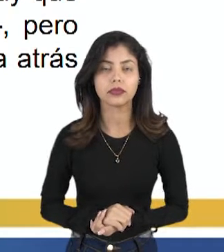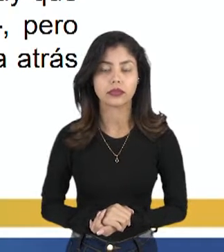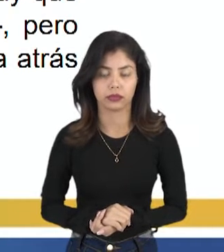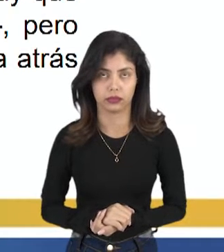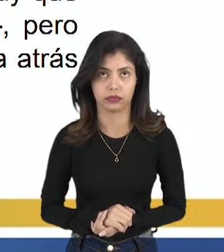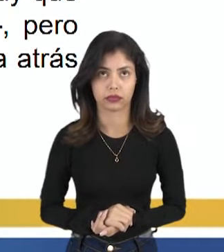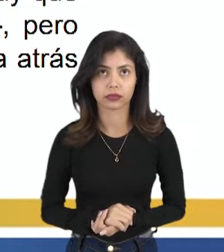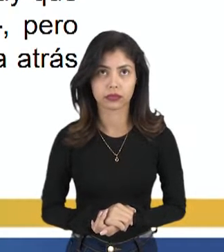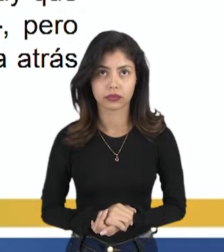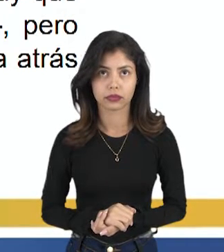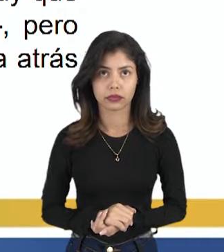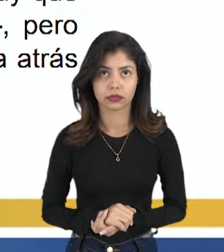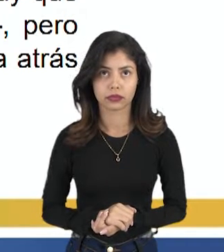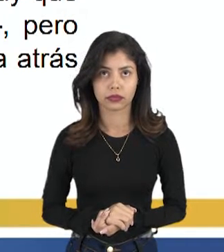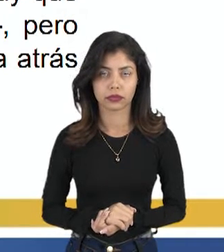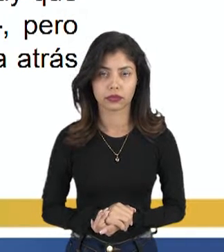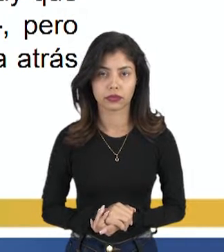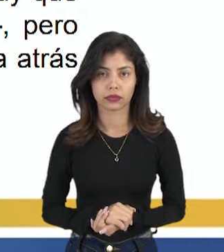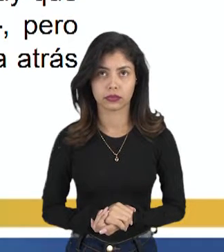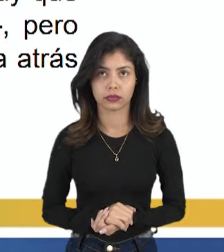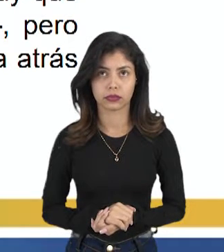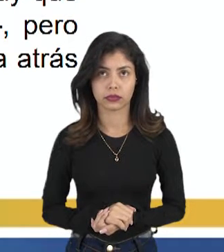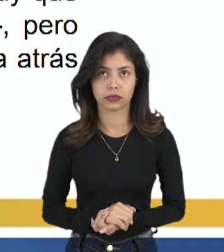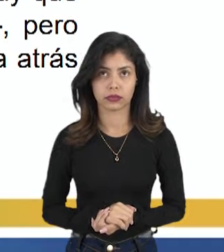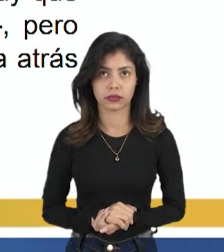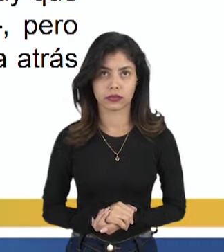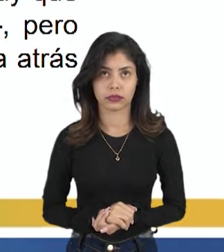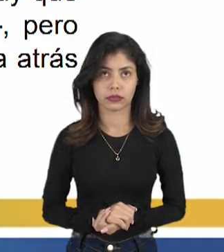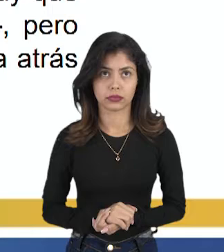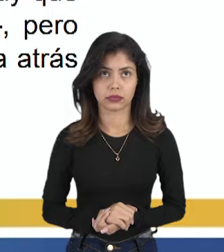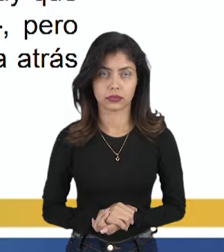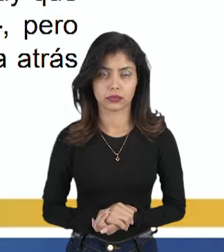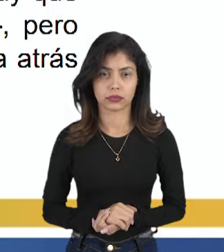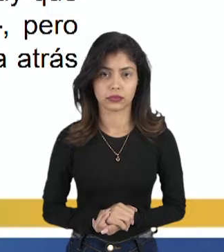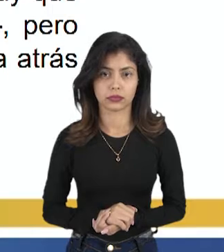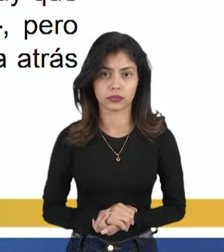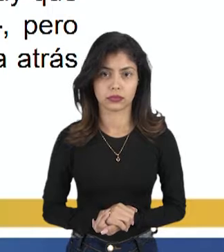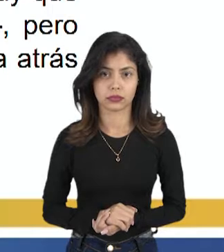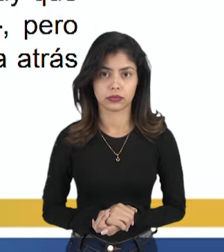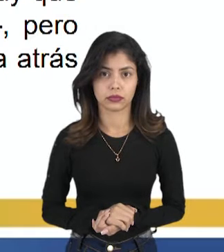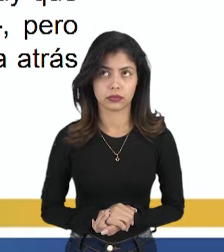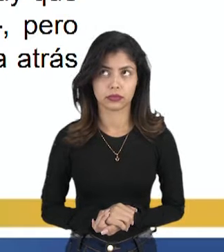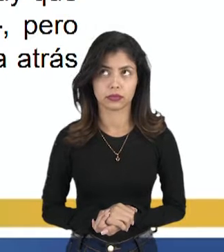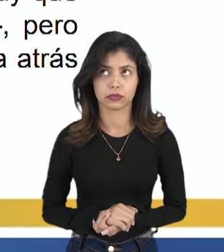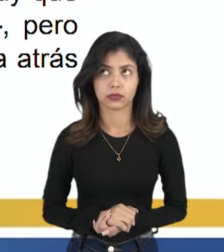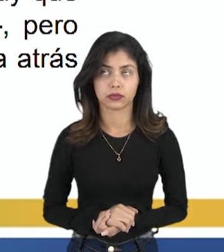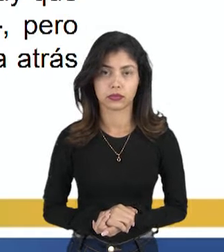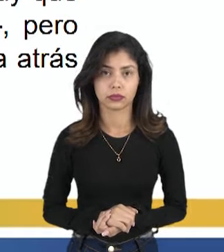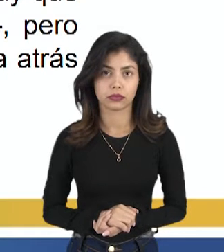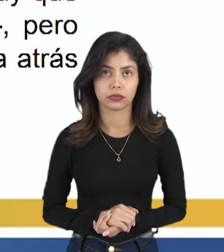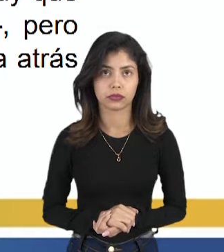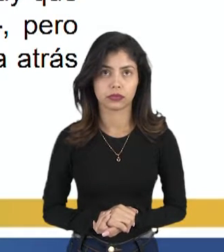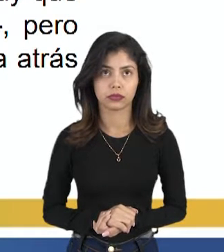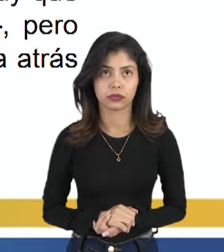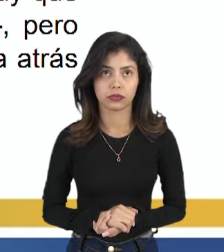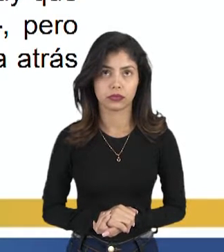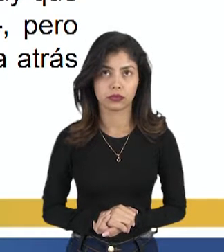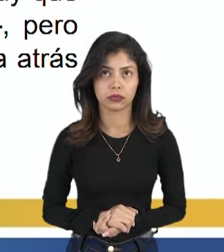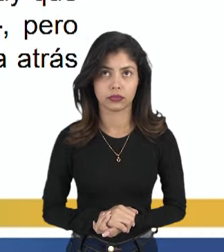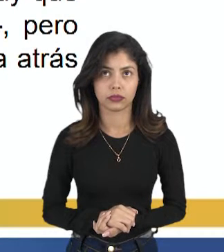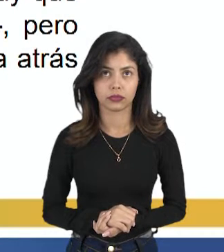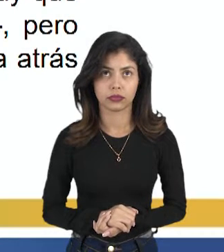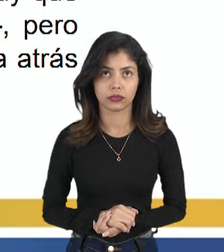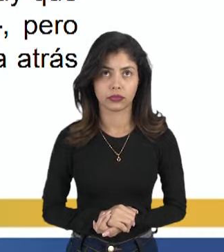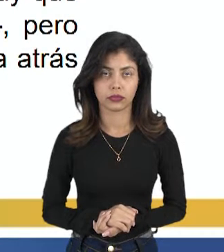Estamos metidos en la lucha por mejorar las circunstancias con el sueño de que las generaciones que vengan puedan venir con